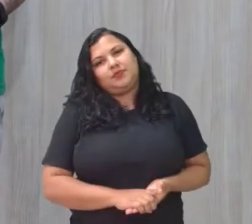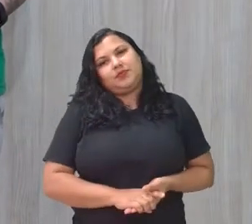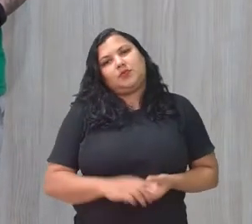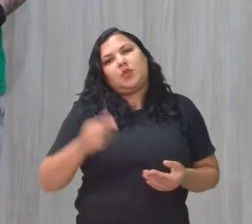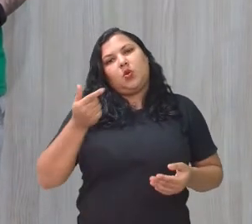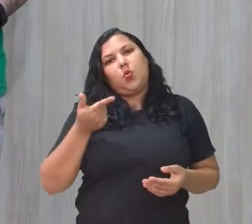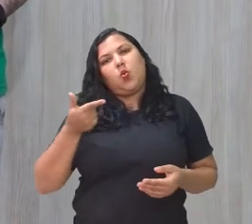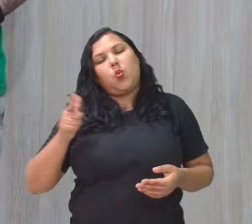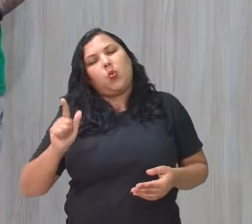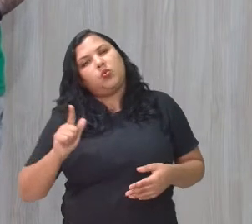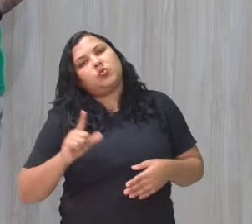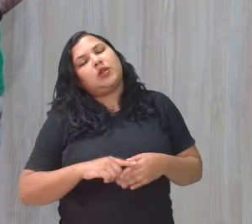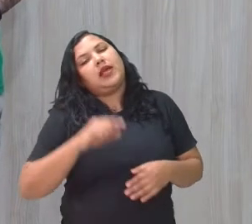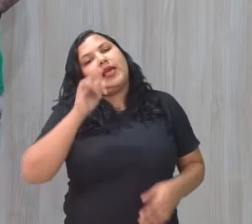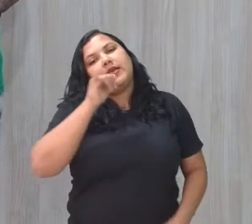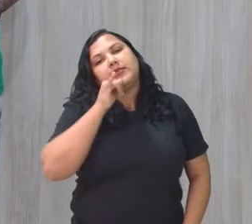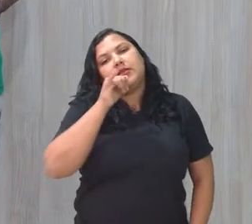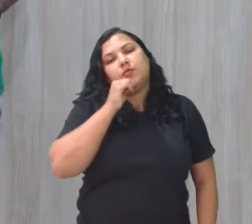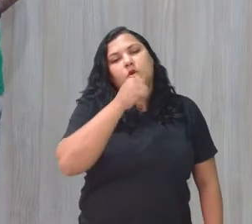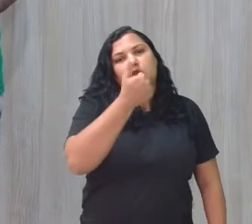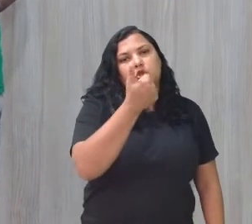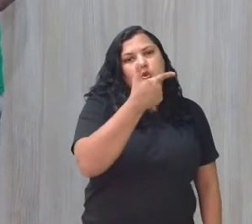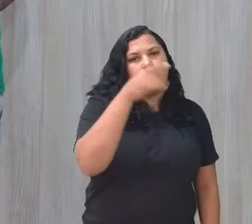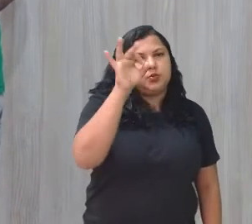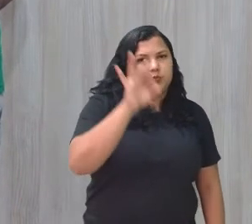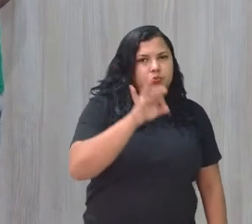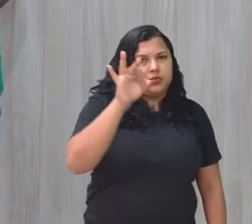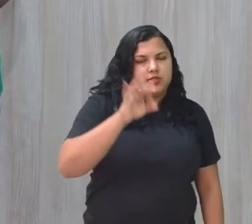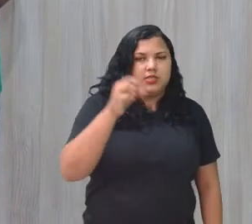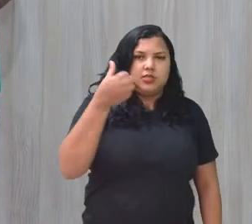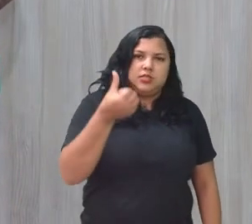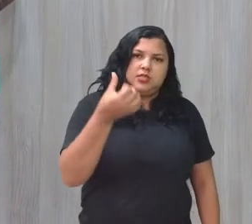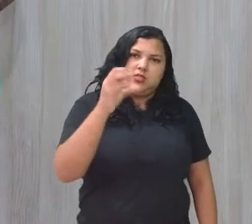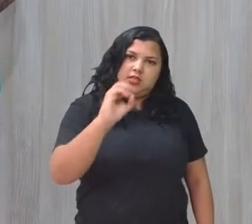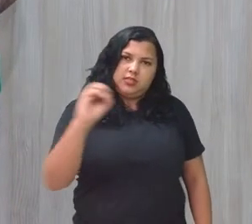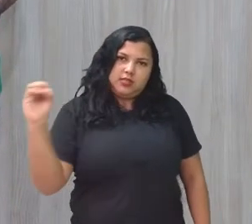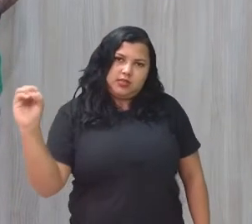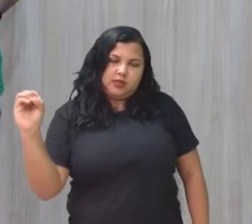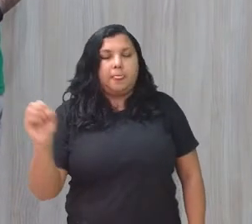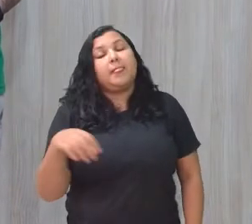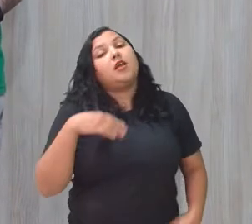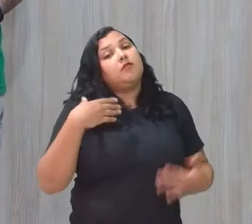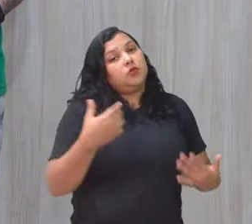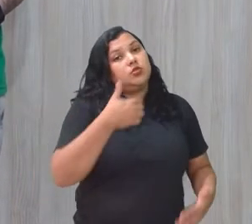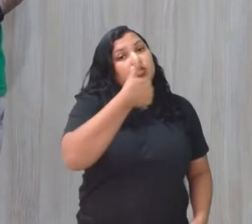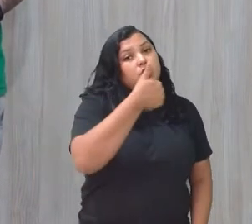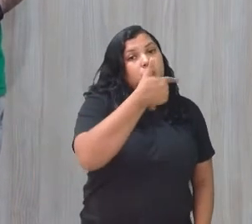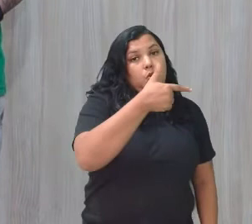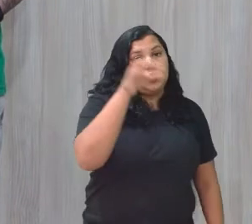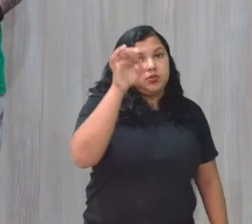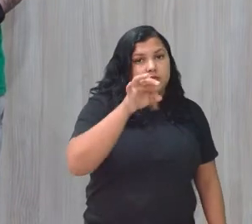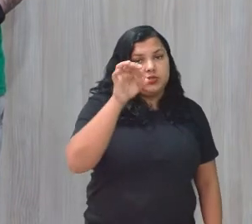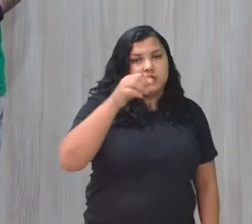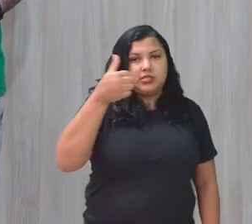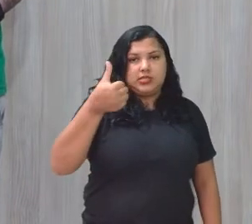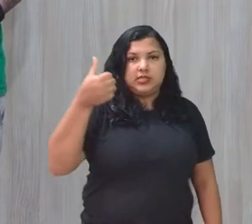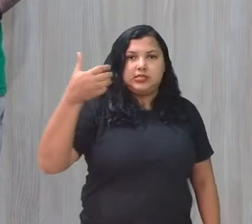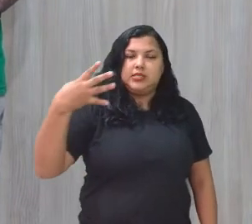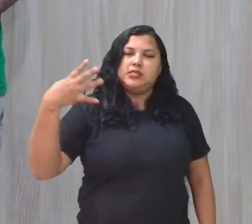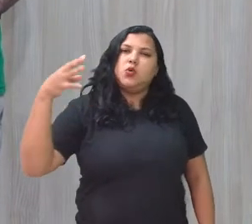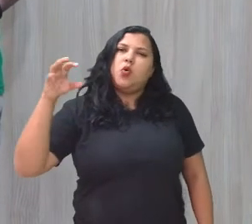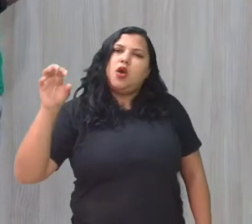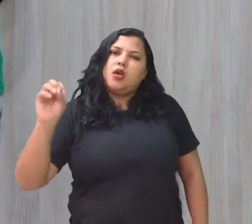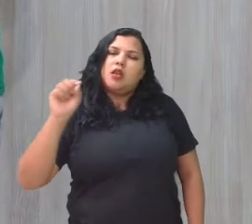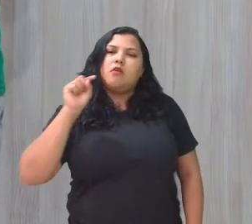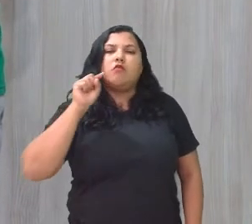dos 12%, se ao invés de 12% de 600 fosse 12% de